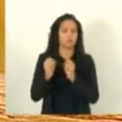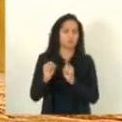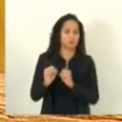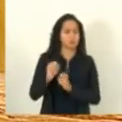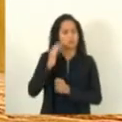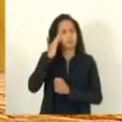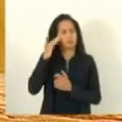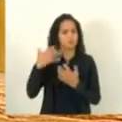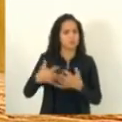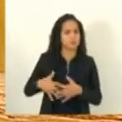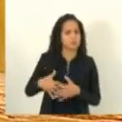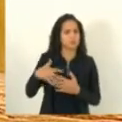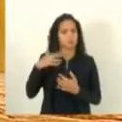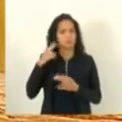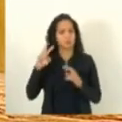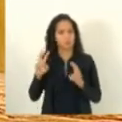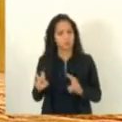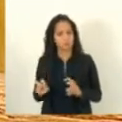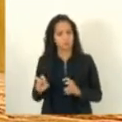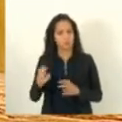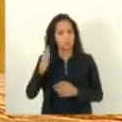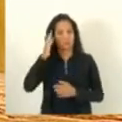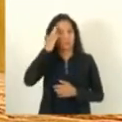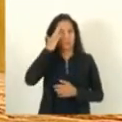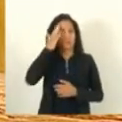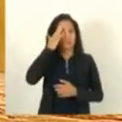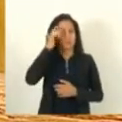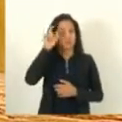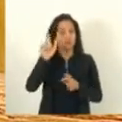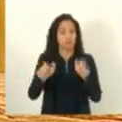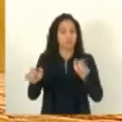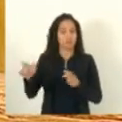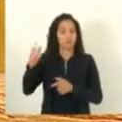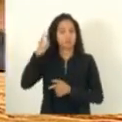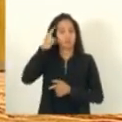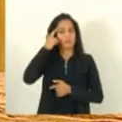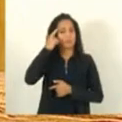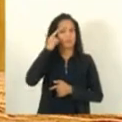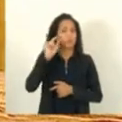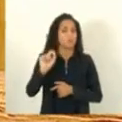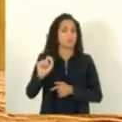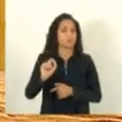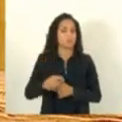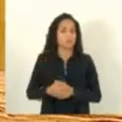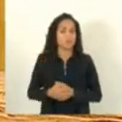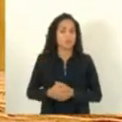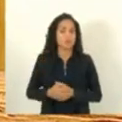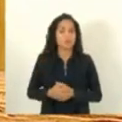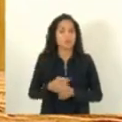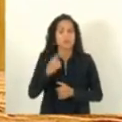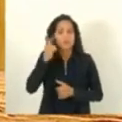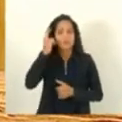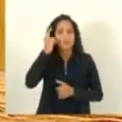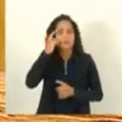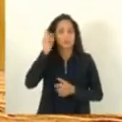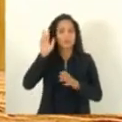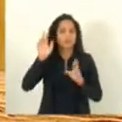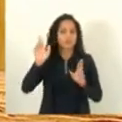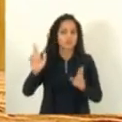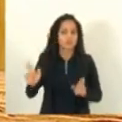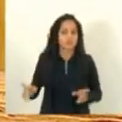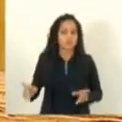refletir bastante isso. É preciso que as pessoas pensem que pensar diferente,